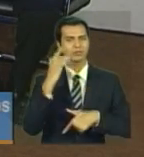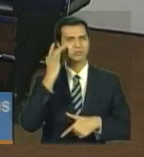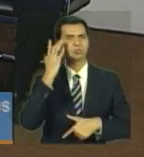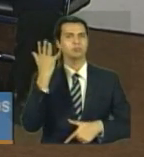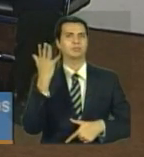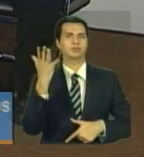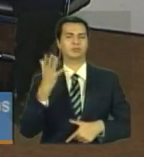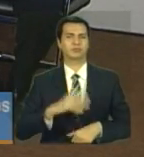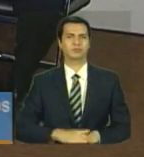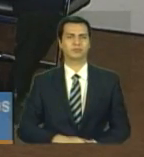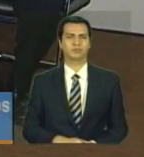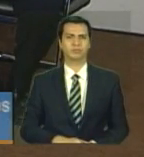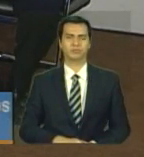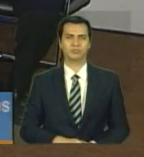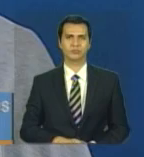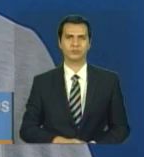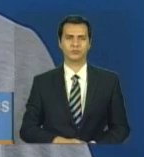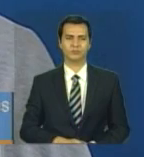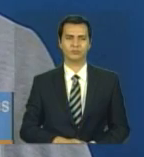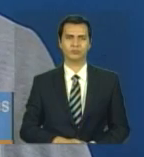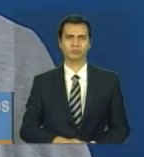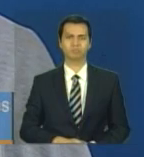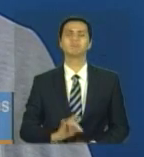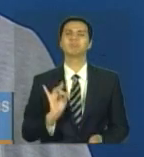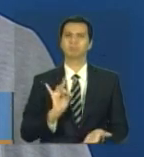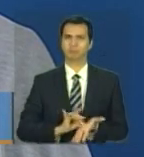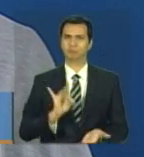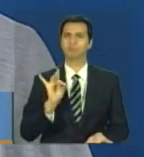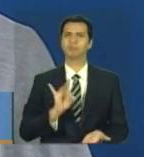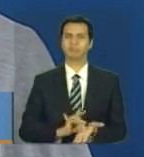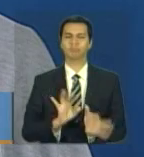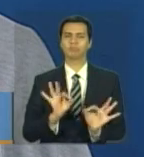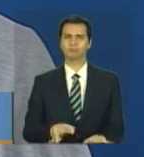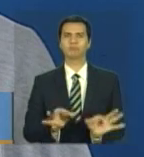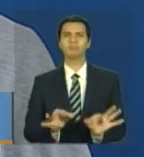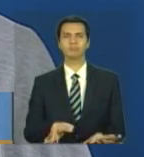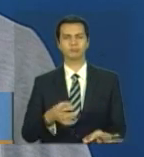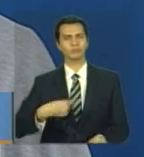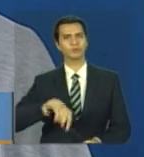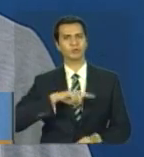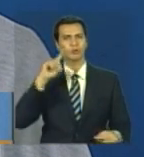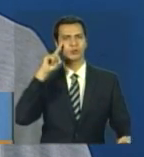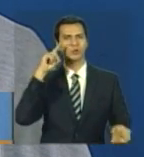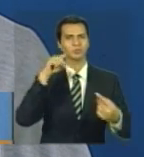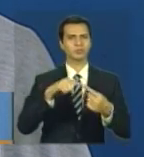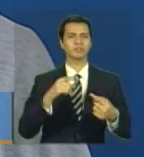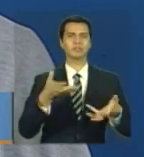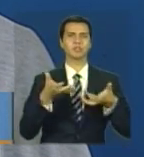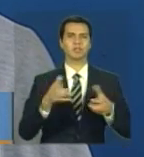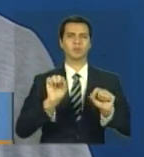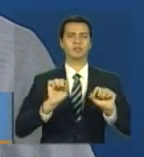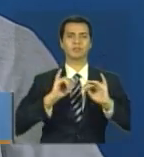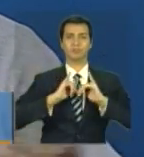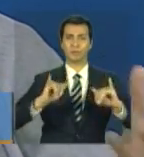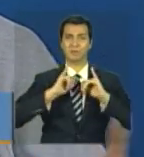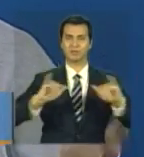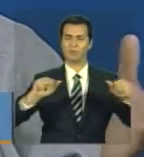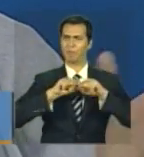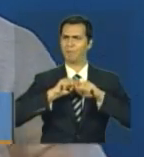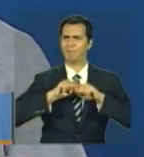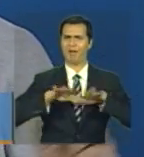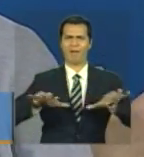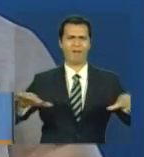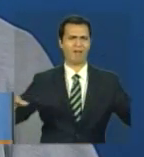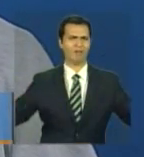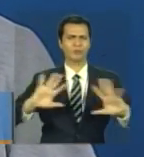Com certeza. Com certeza. Esse é o nosso objetivo, né? Que a informação circule, né? Esse é um